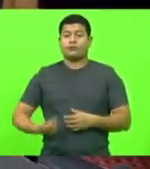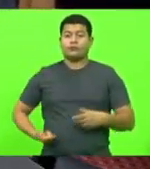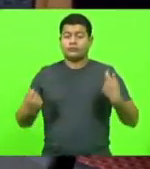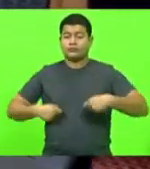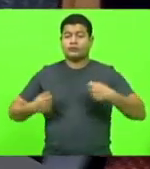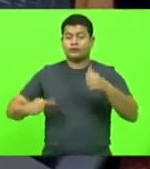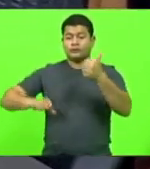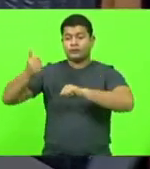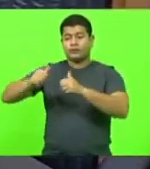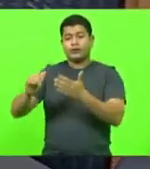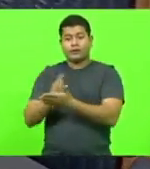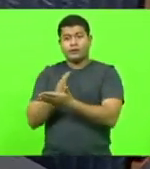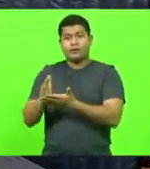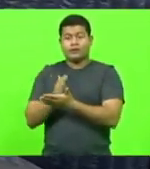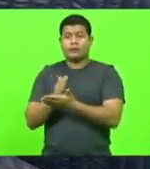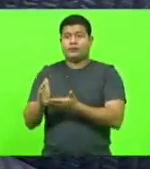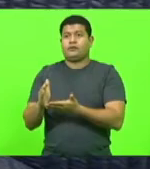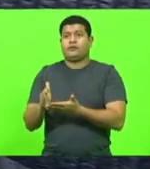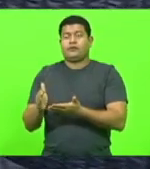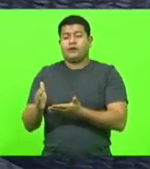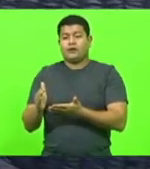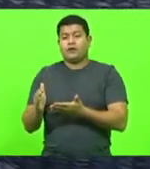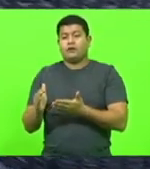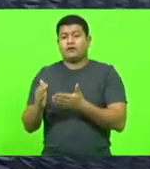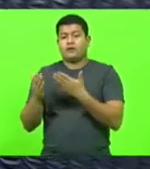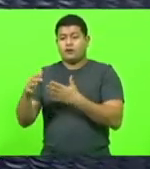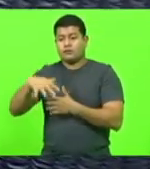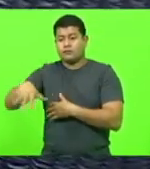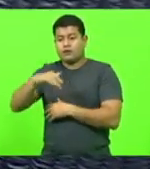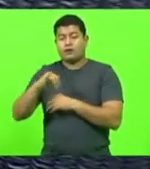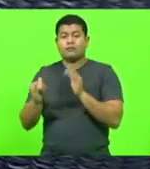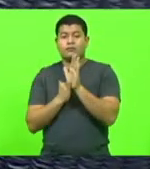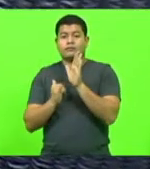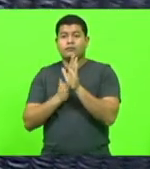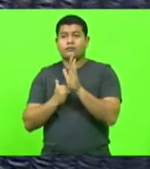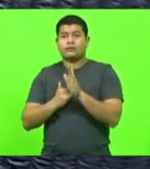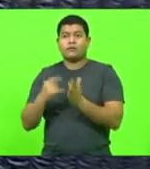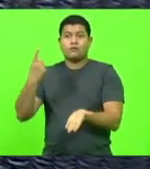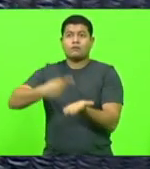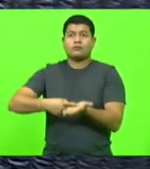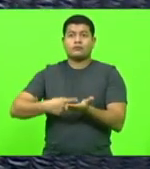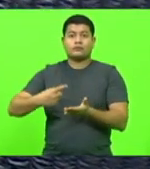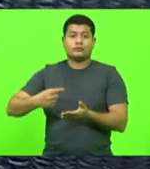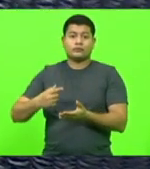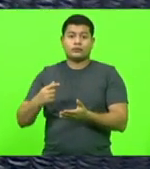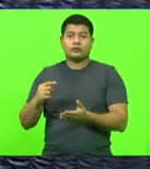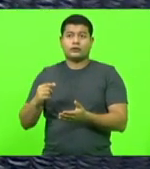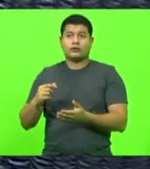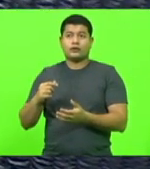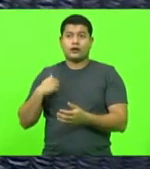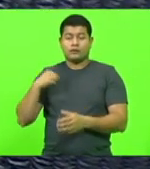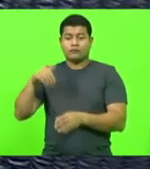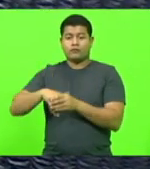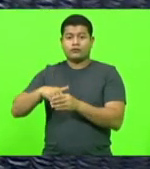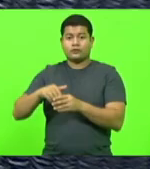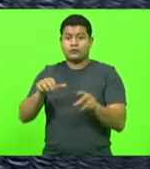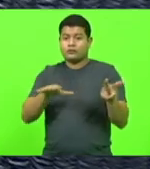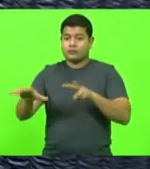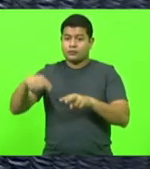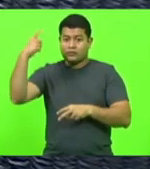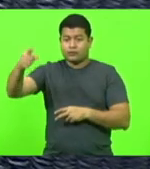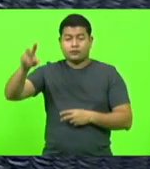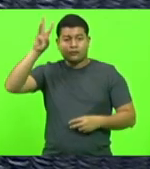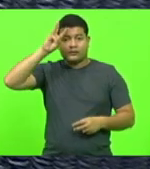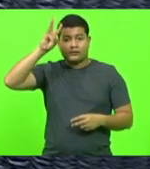algumas questões aqui, avaliar na questão tributária também, com o compromisso da gente votar esse projeto na terça-feira, independente de vir ou